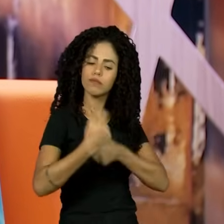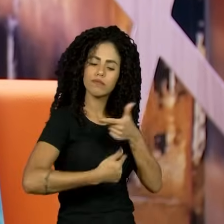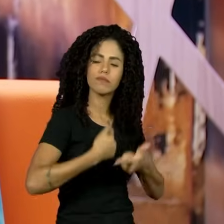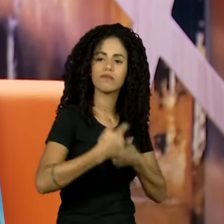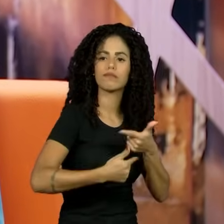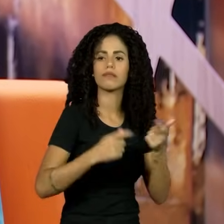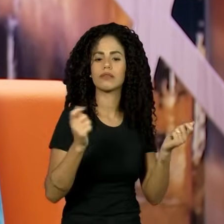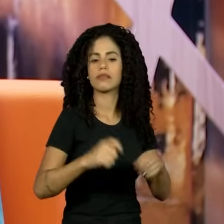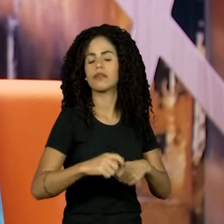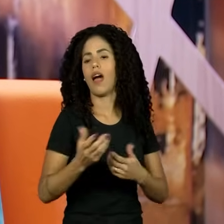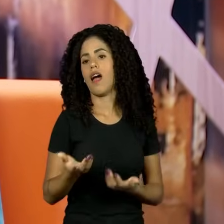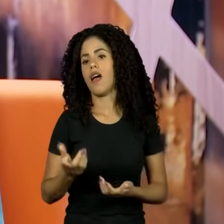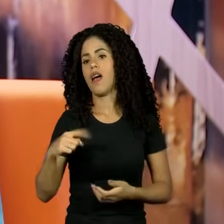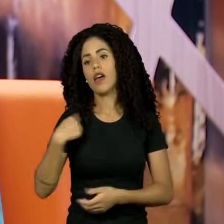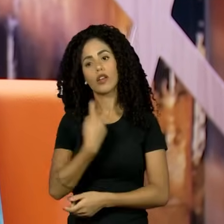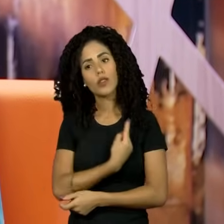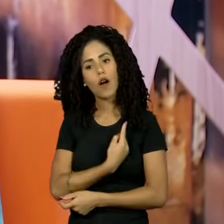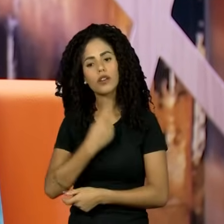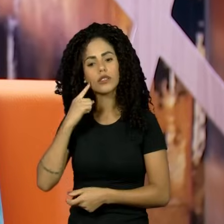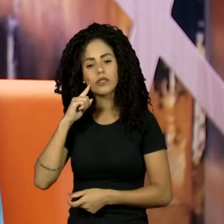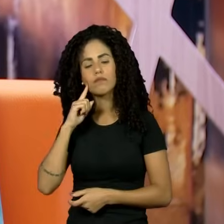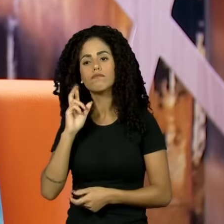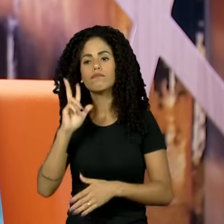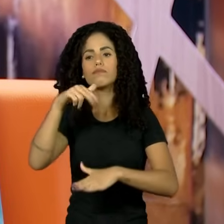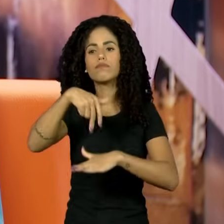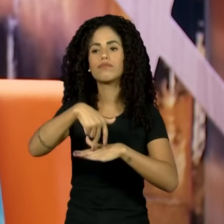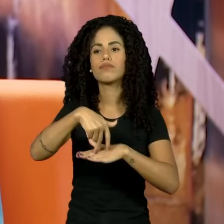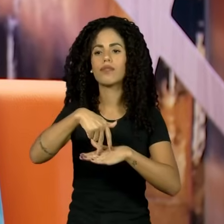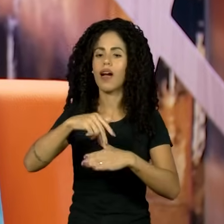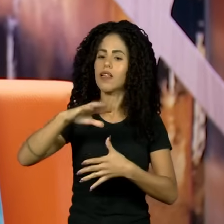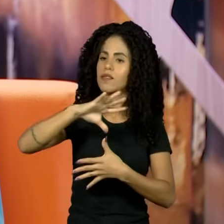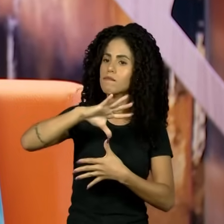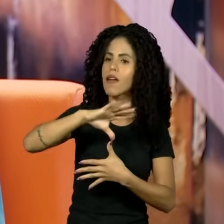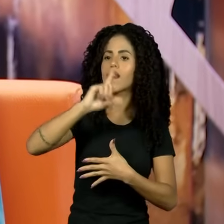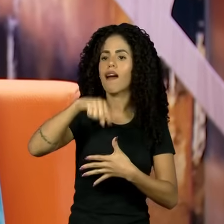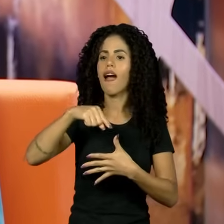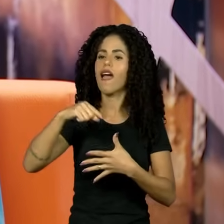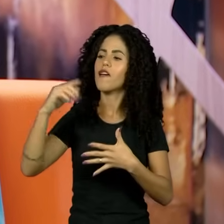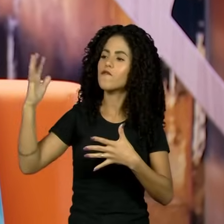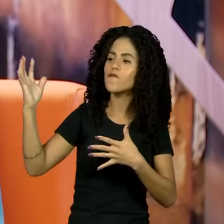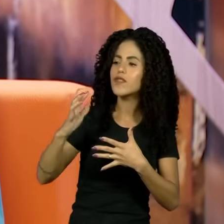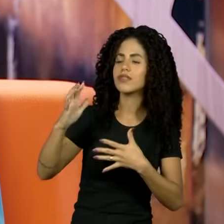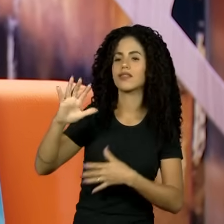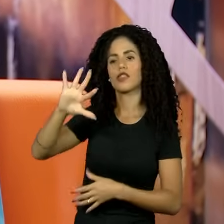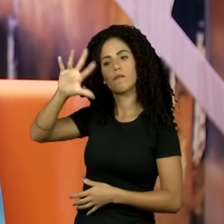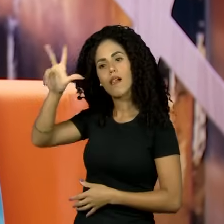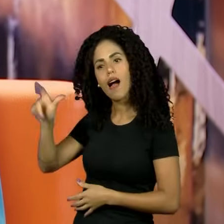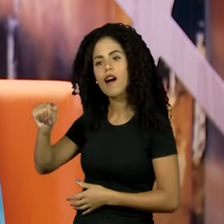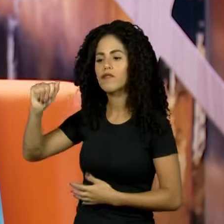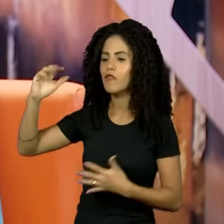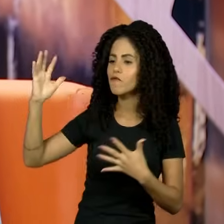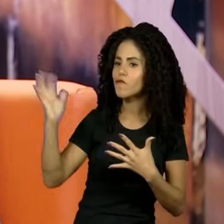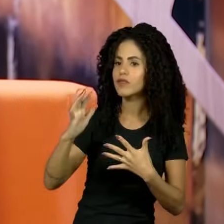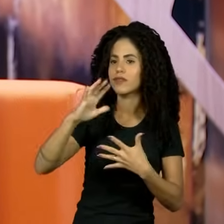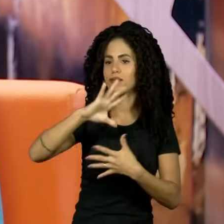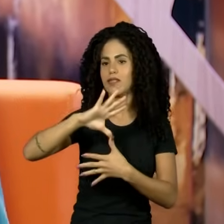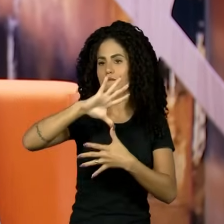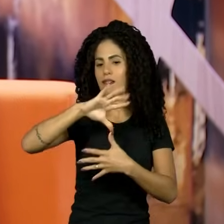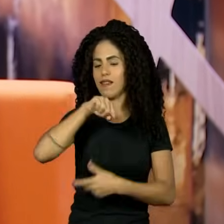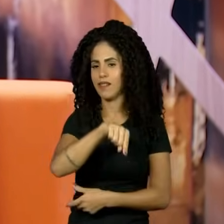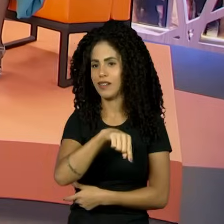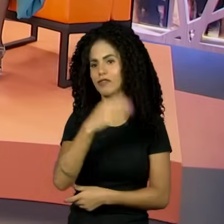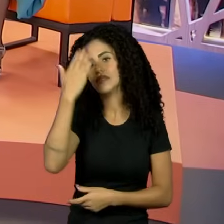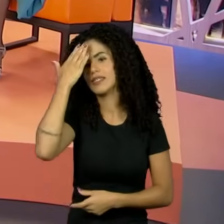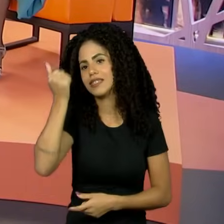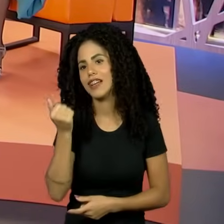nós civilizamos a América ela é africana na sua, sabe, concepção